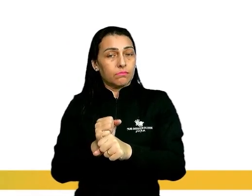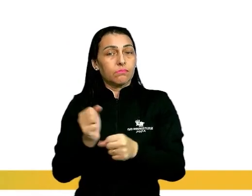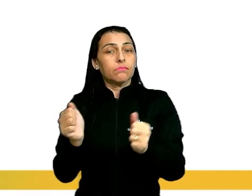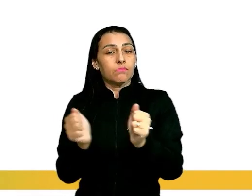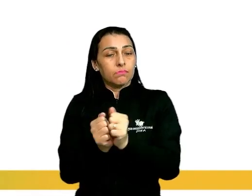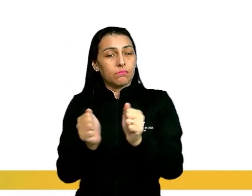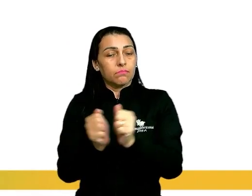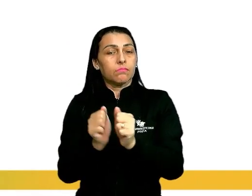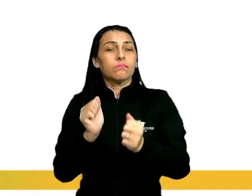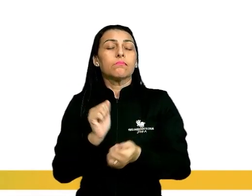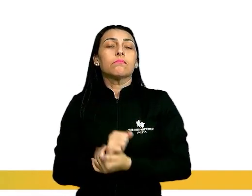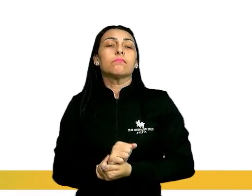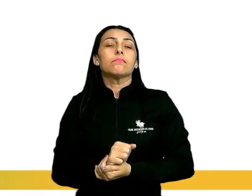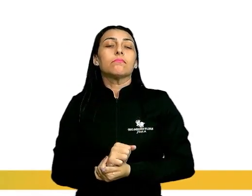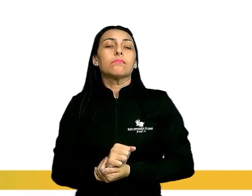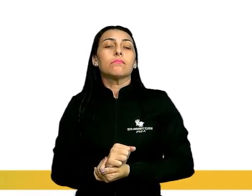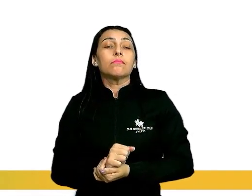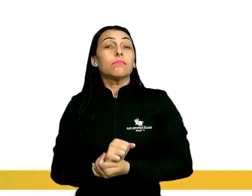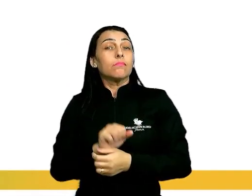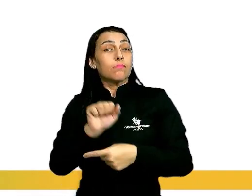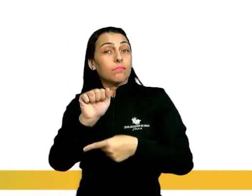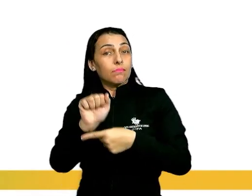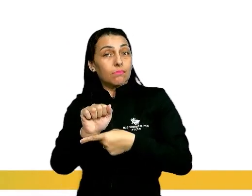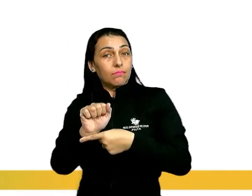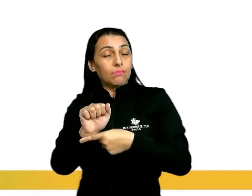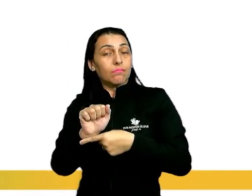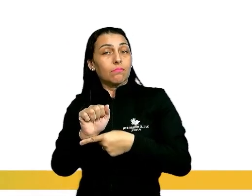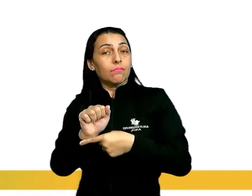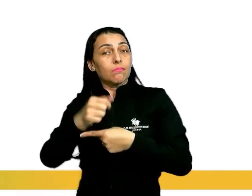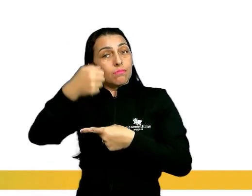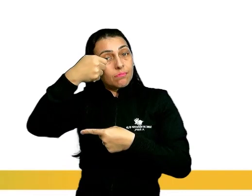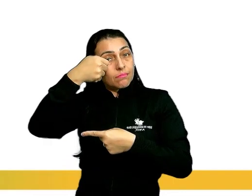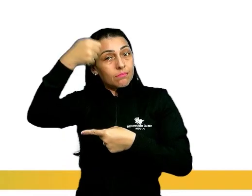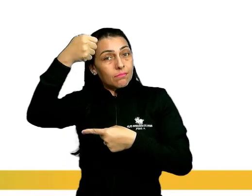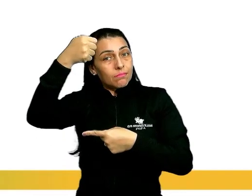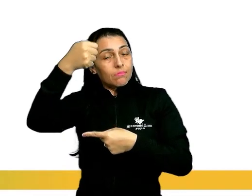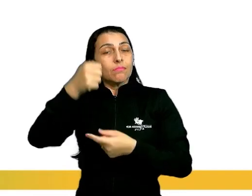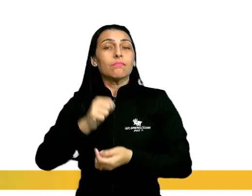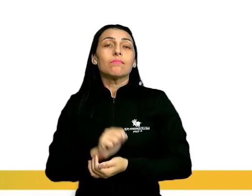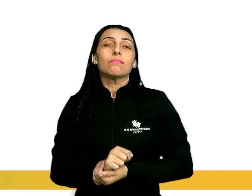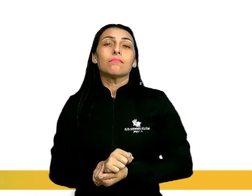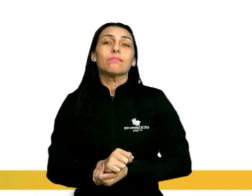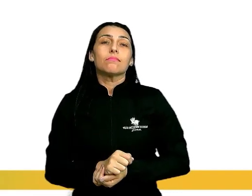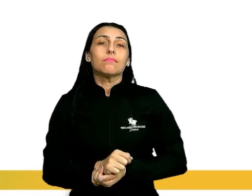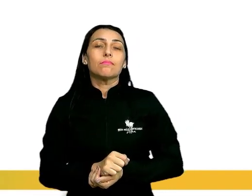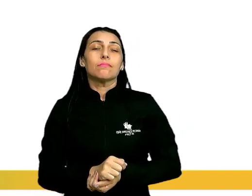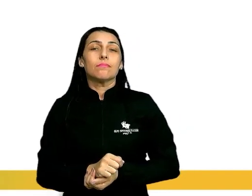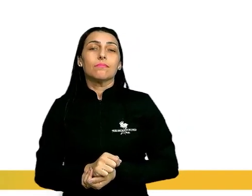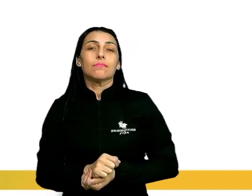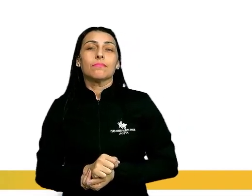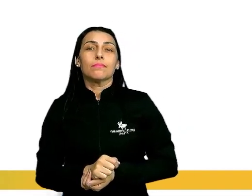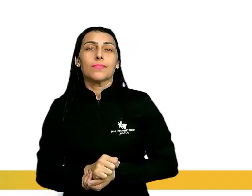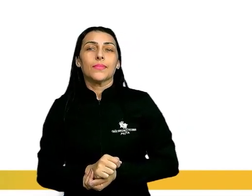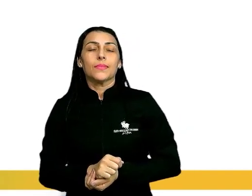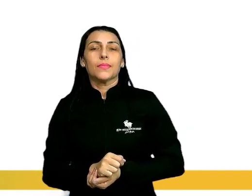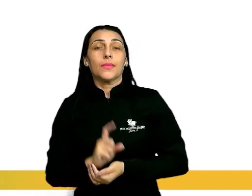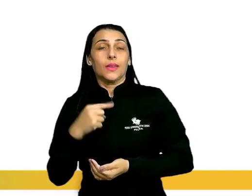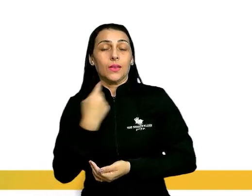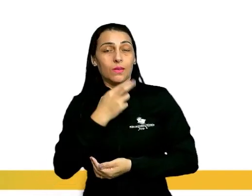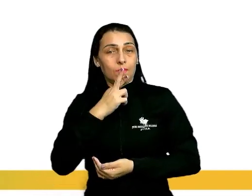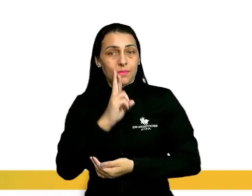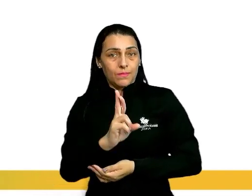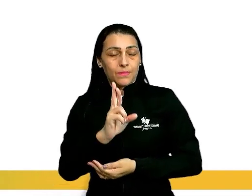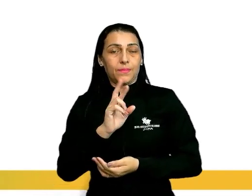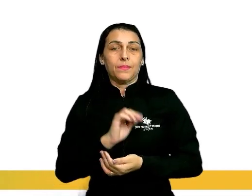na interpotente é justamente a pinça né que é Então a nossa alternativa a então alternativa a é a nossa